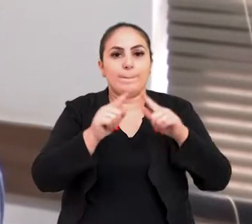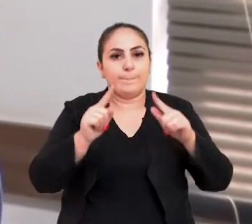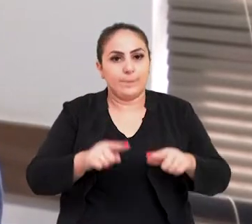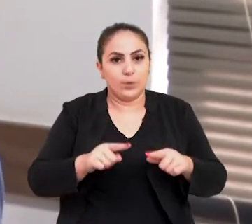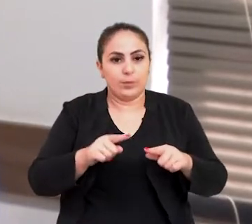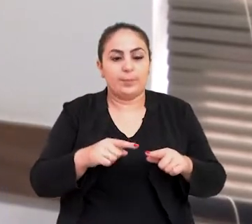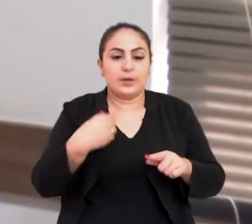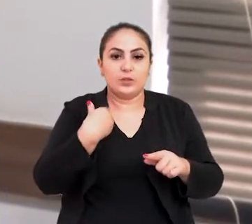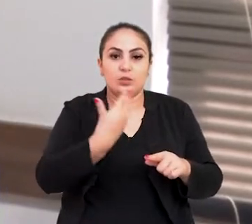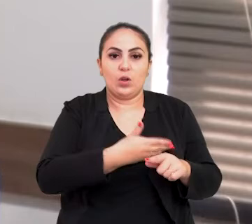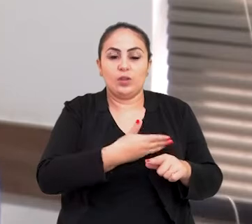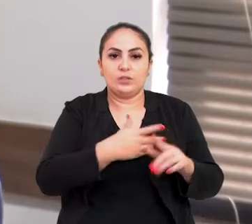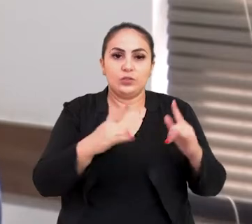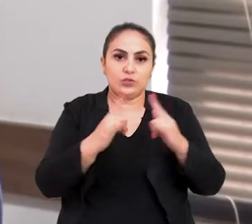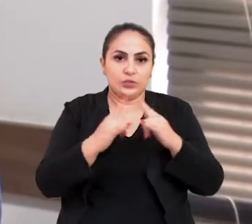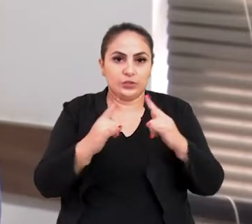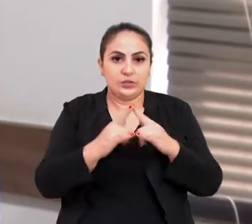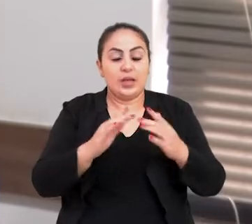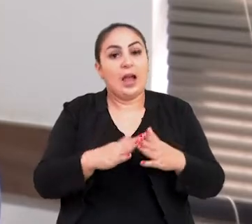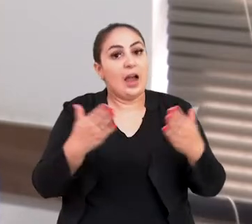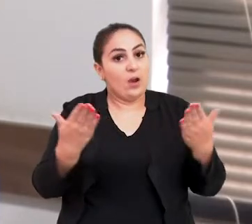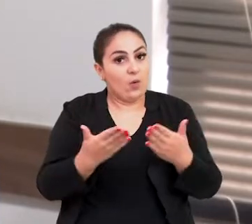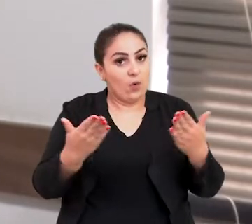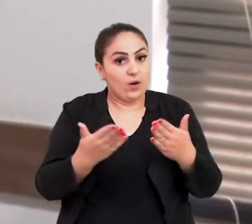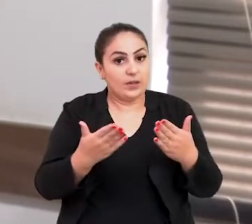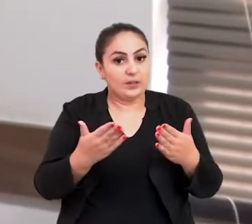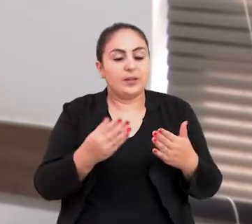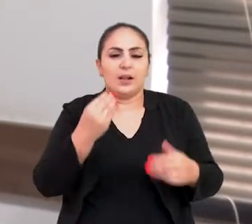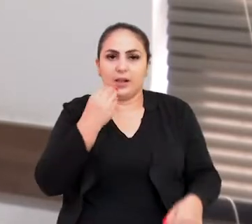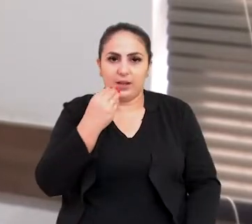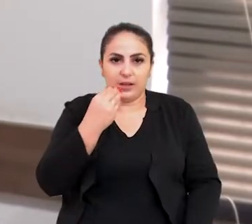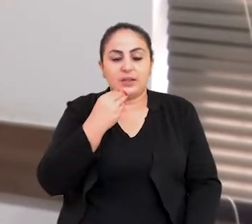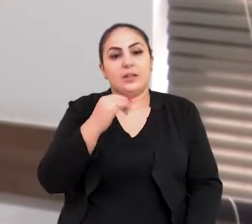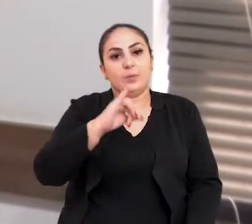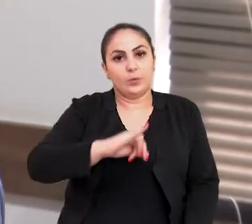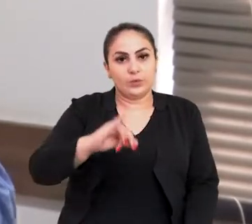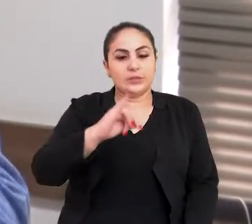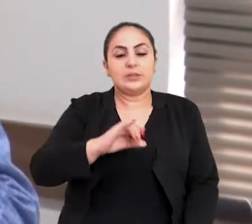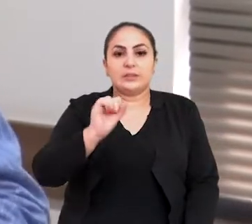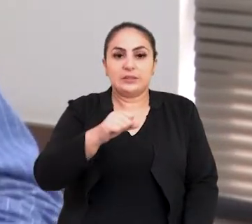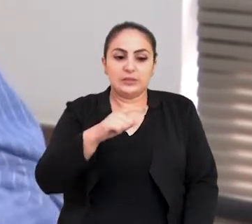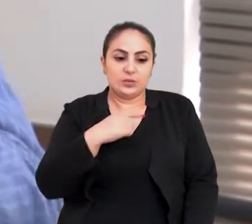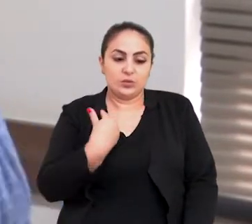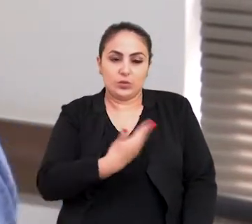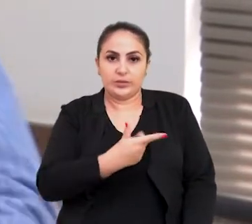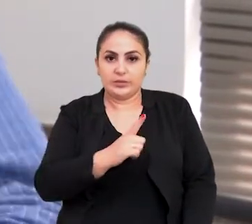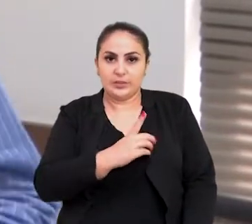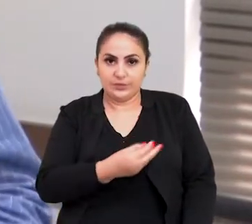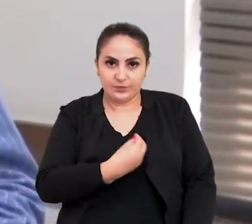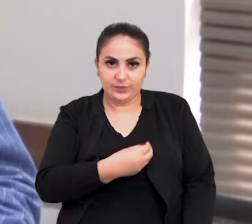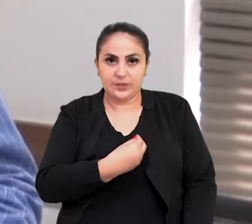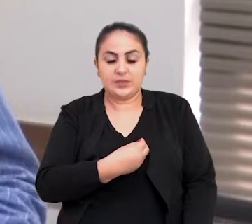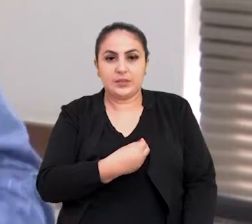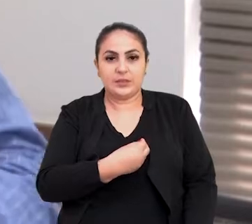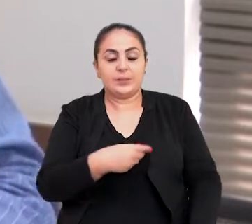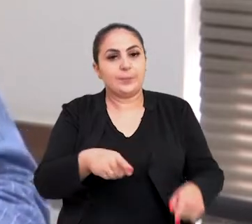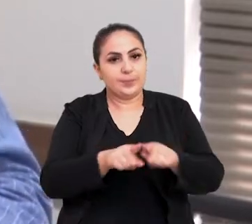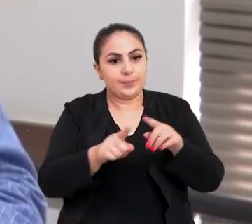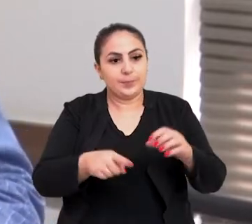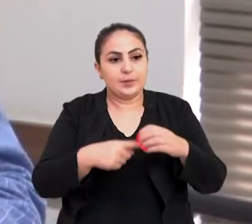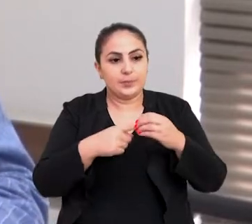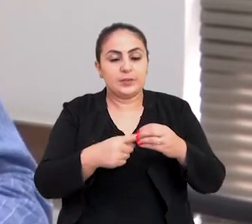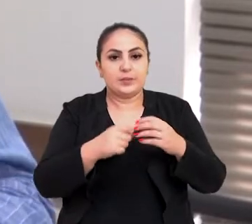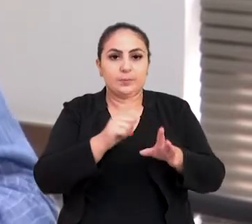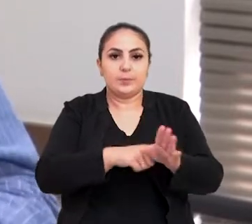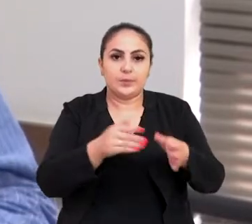política pública para as nossas instituições. Agora, evidentemente que é importante estarmos nas Sencas,